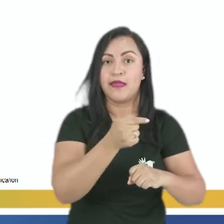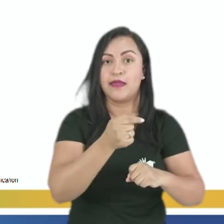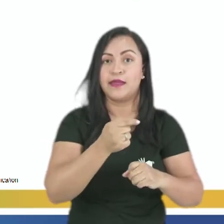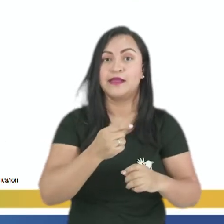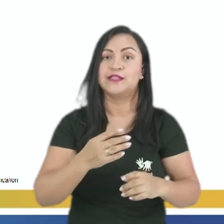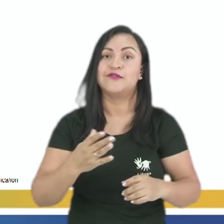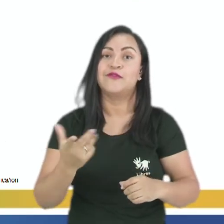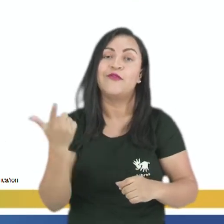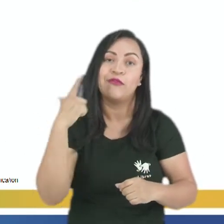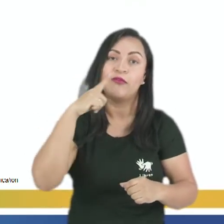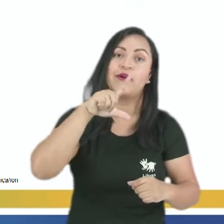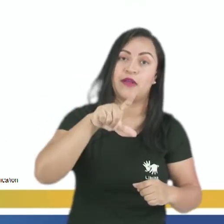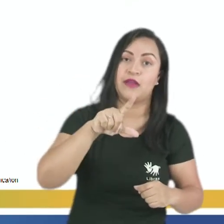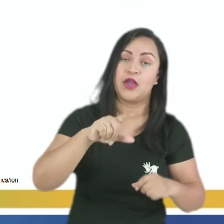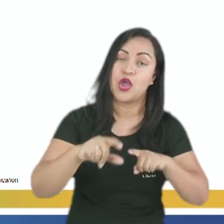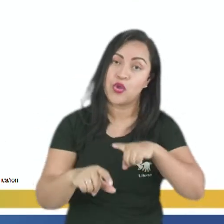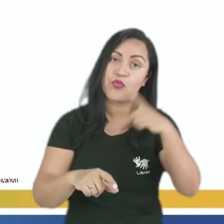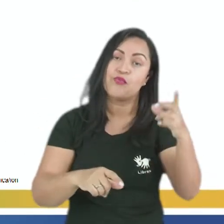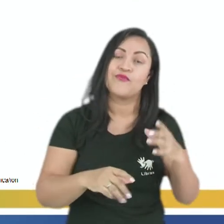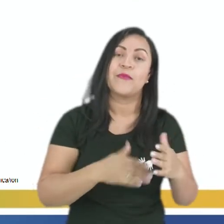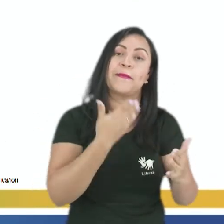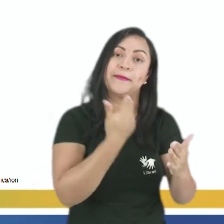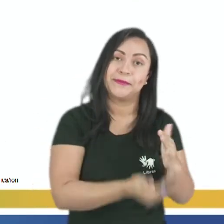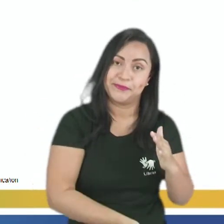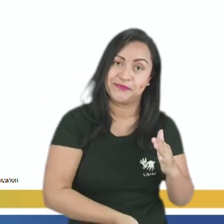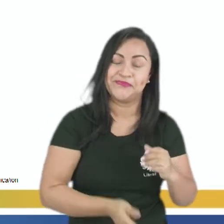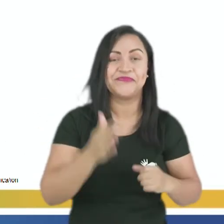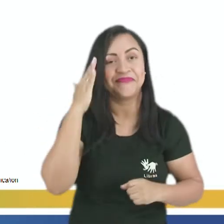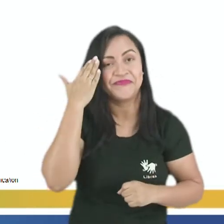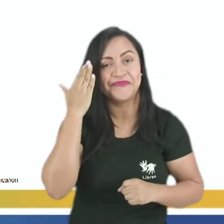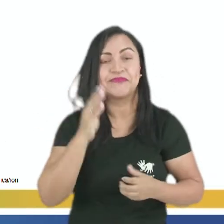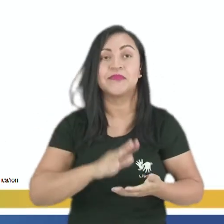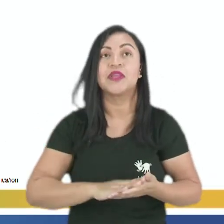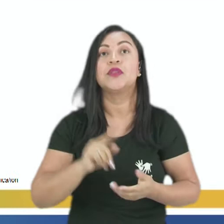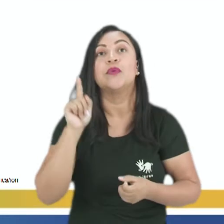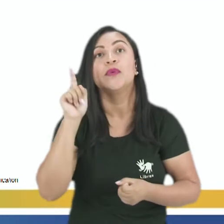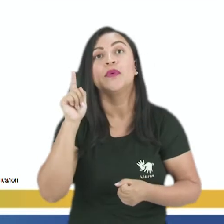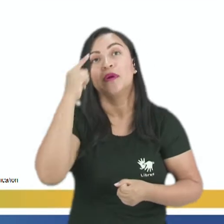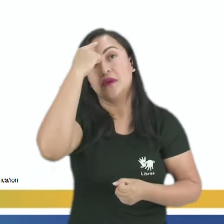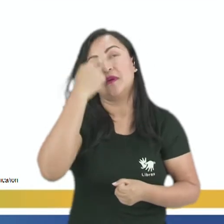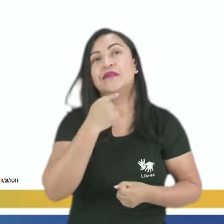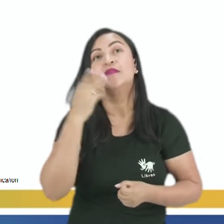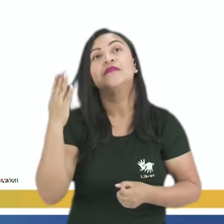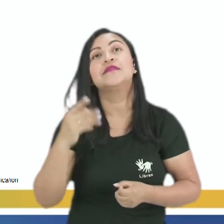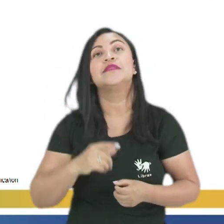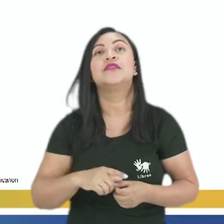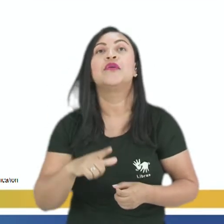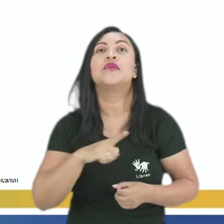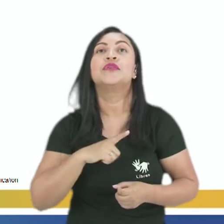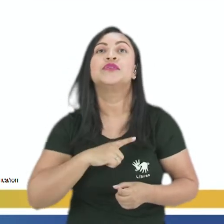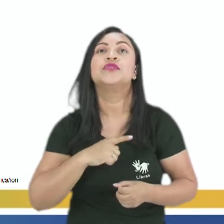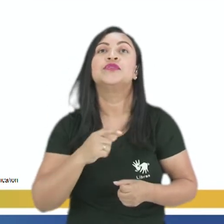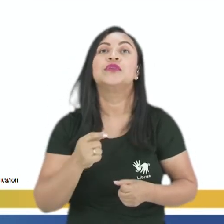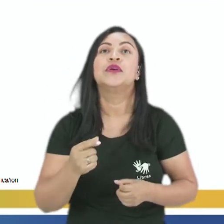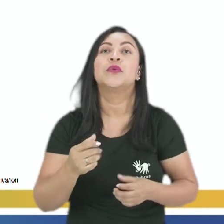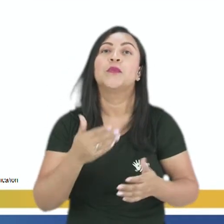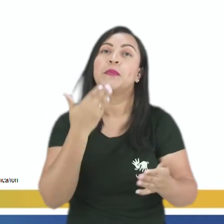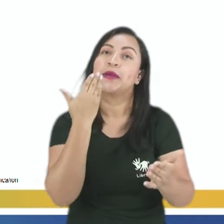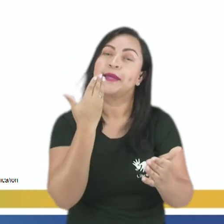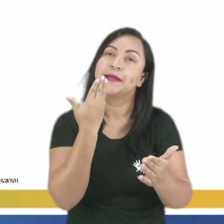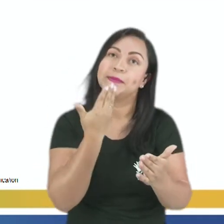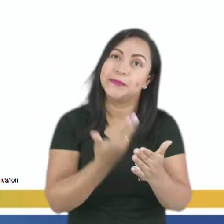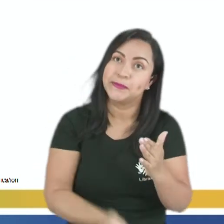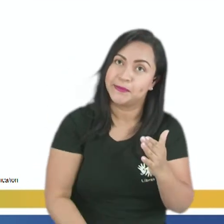ali na imagem, a gente consegue observar, né, um átomo que tinha um elétron e um próton. Quando ele perde esse